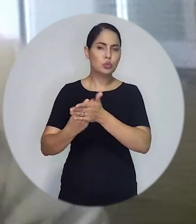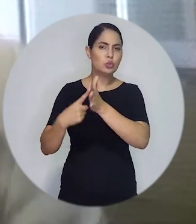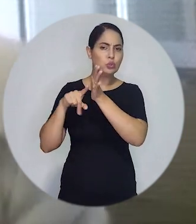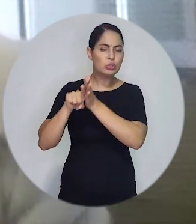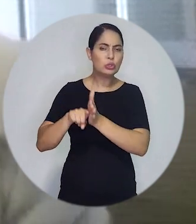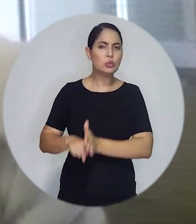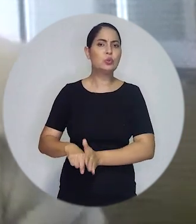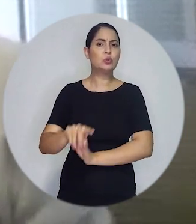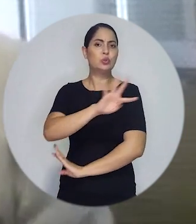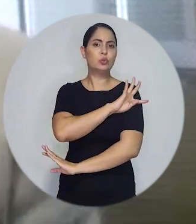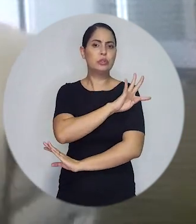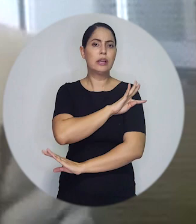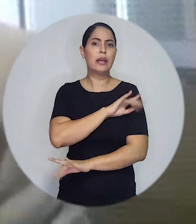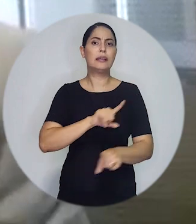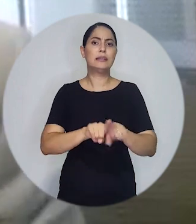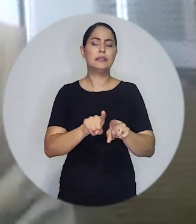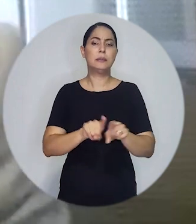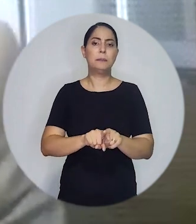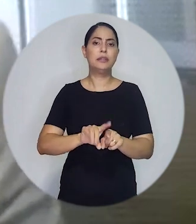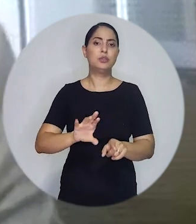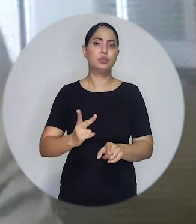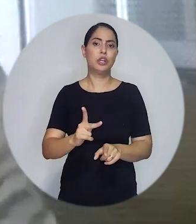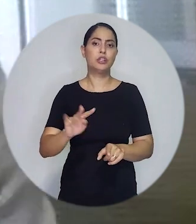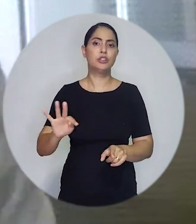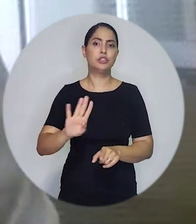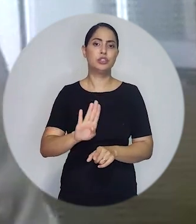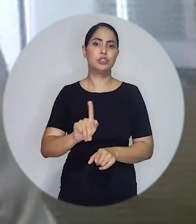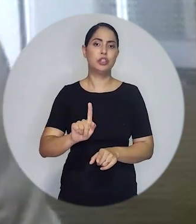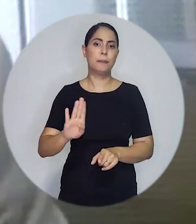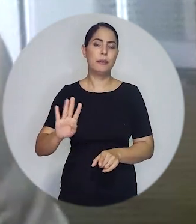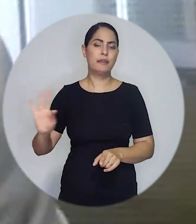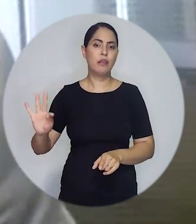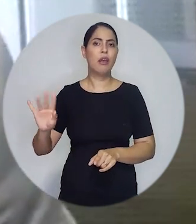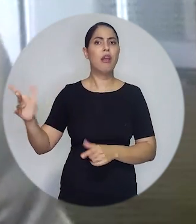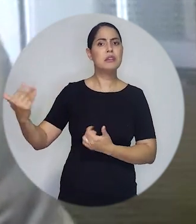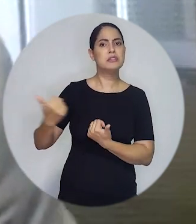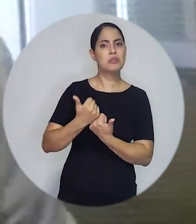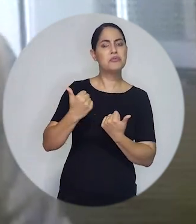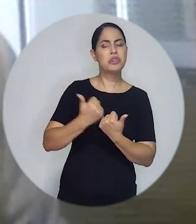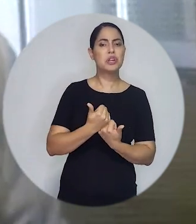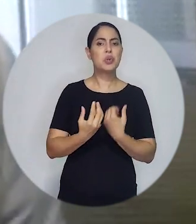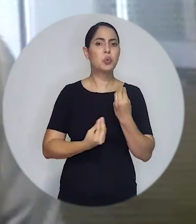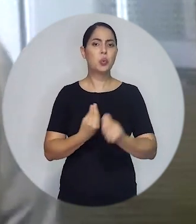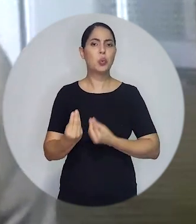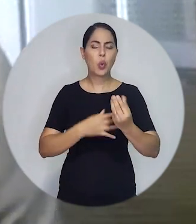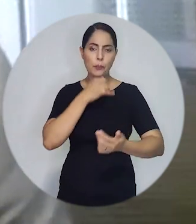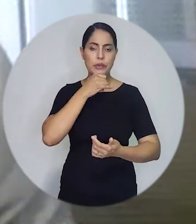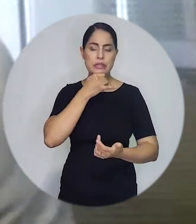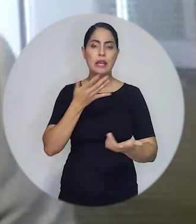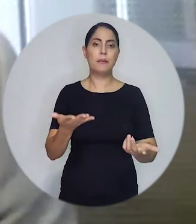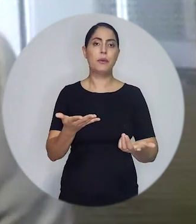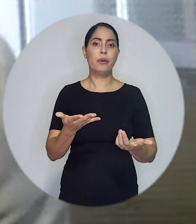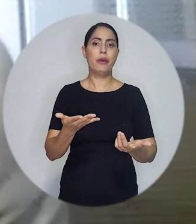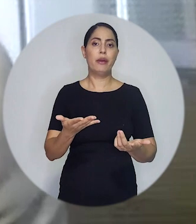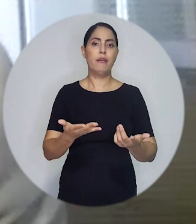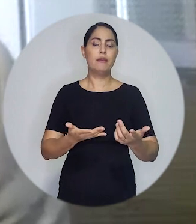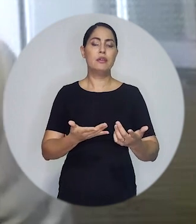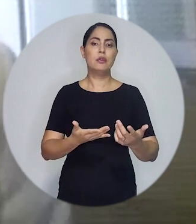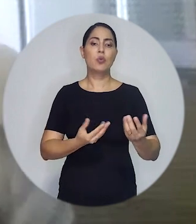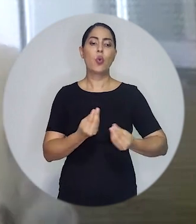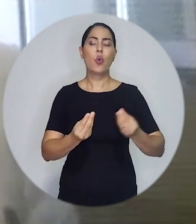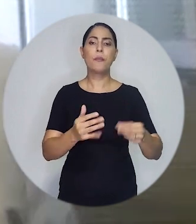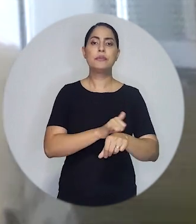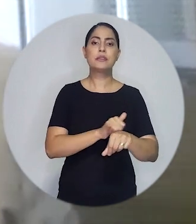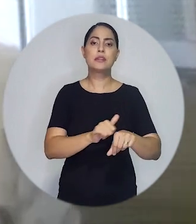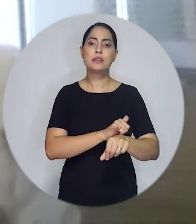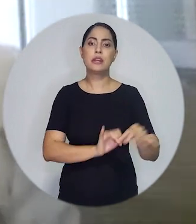da parte técnica, que muitas vezes o ChatGPT pode nos auxiliar, inclusive, para encontrar soluções jurídicas,